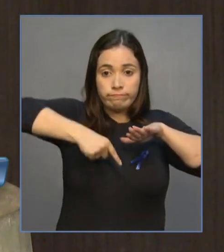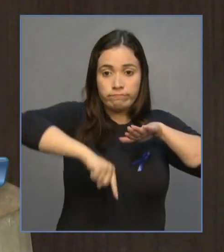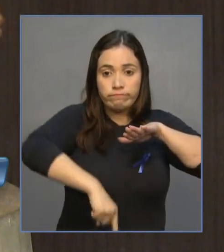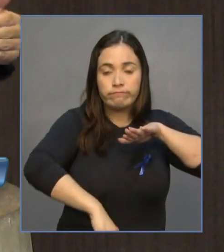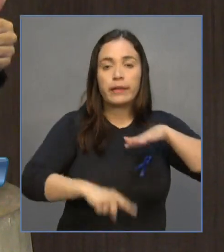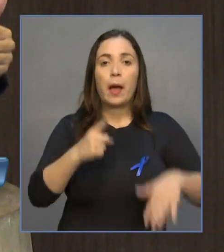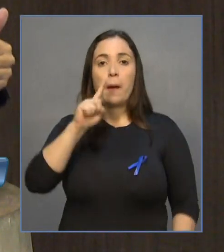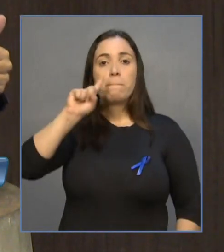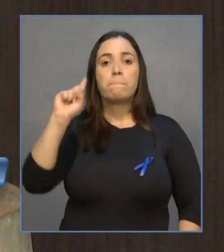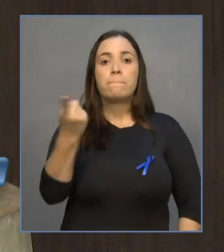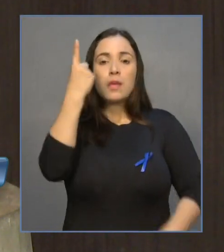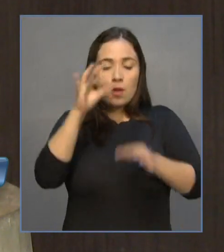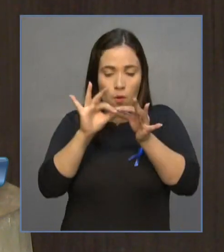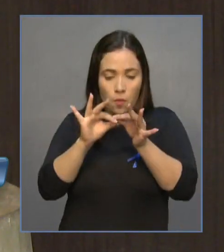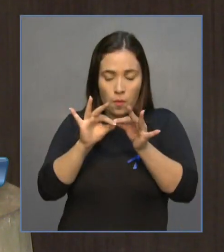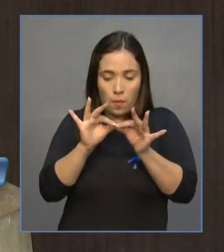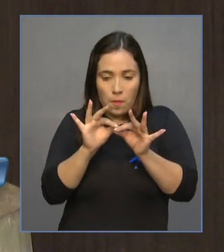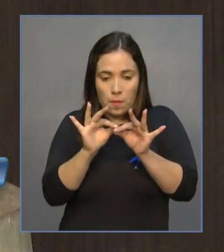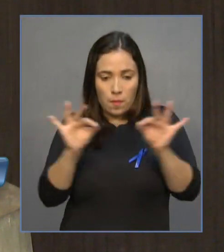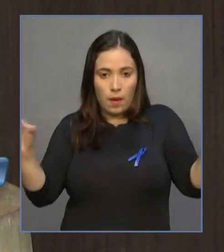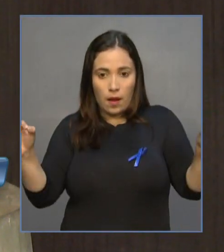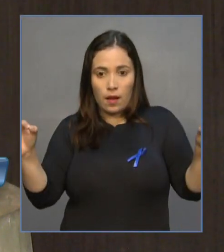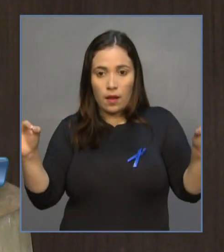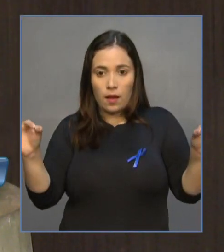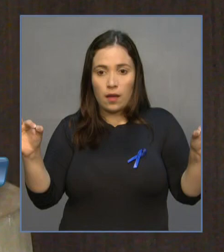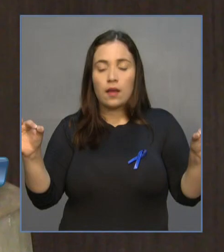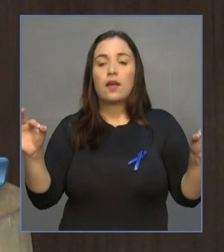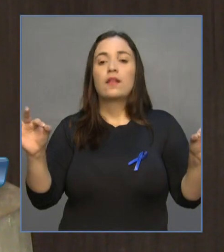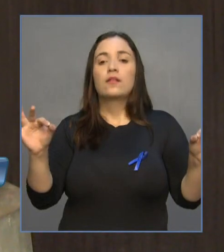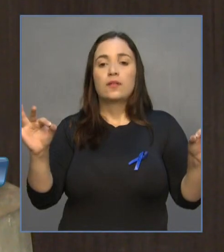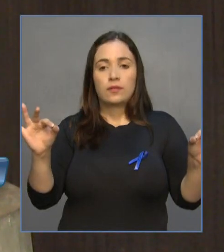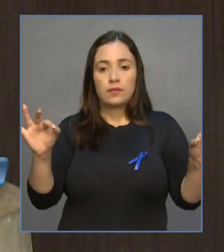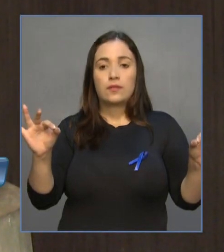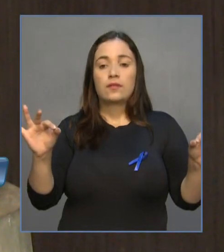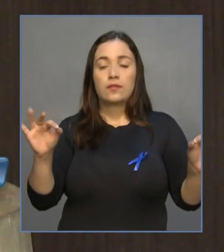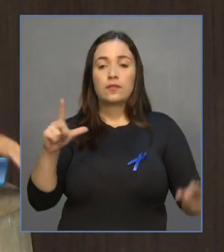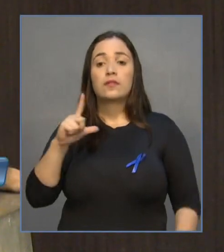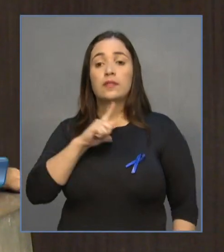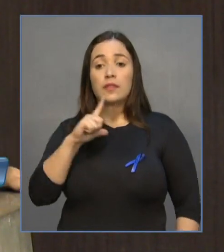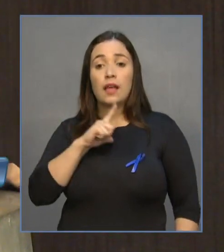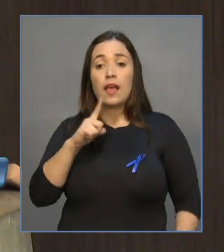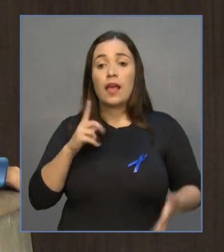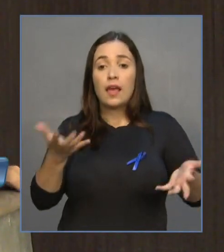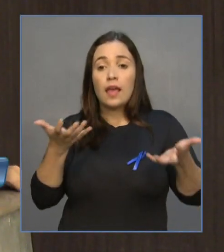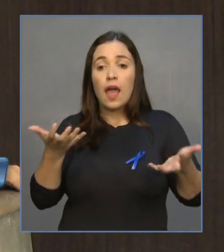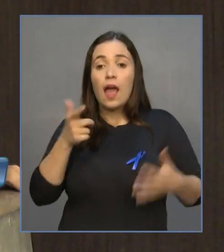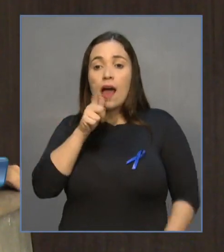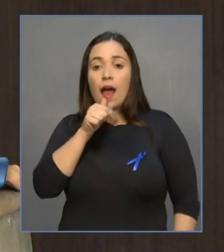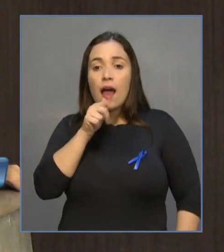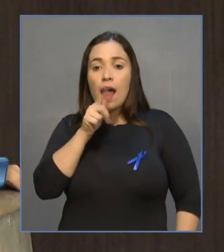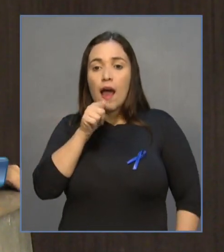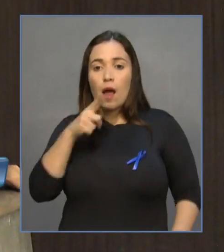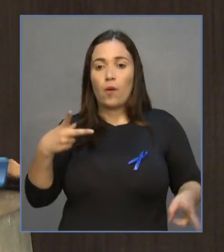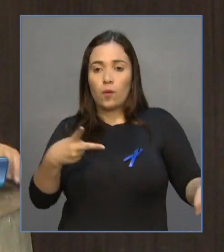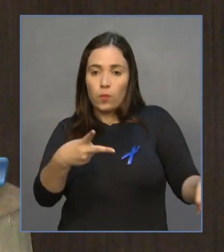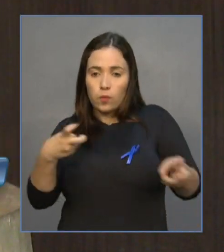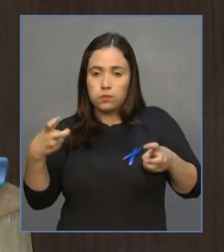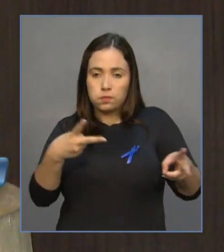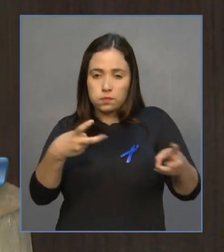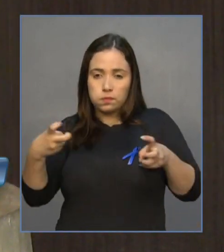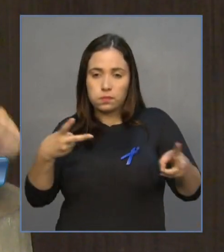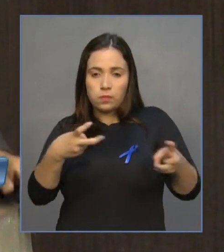1.000 metros, um poço horizontal, isso é tecnologia de petróleo, para extrair água, mas não é para o